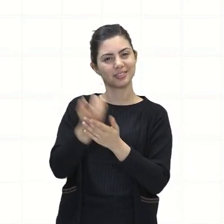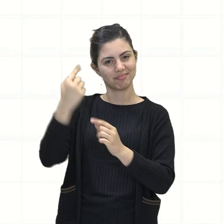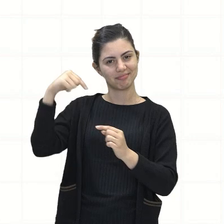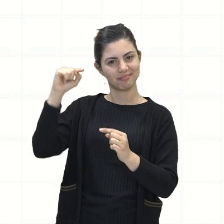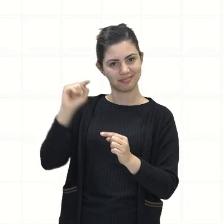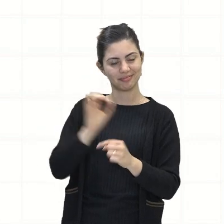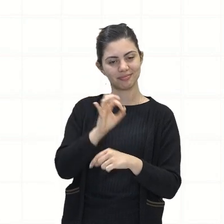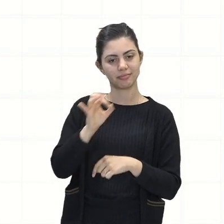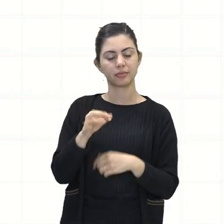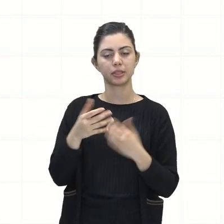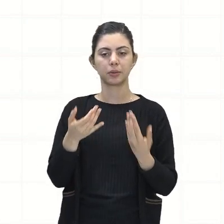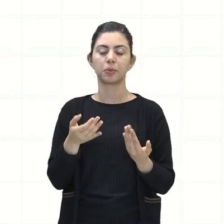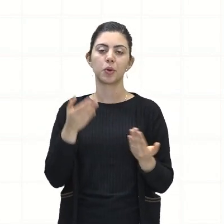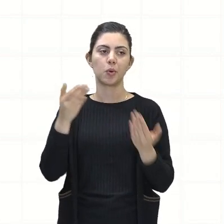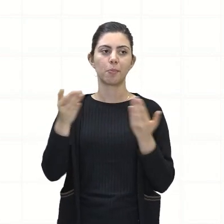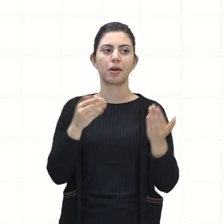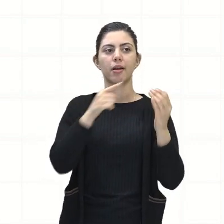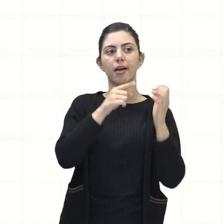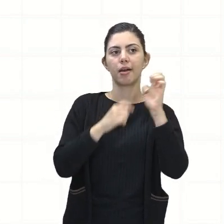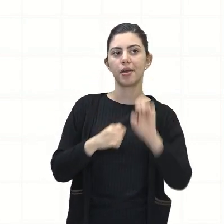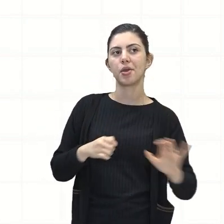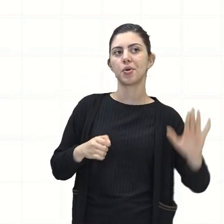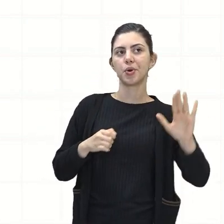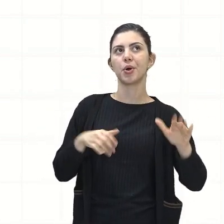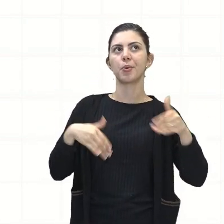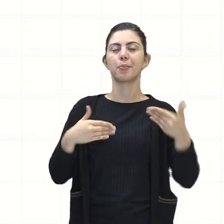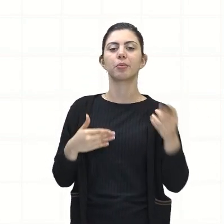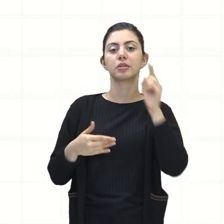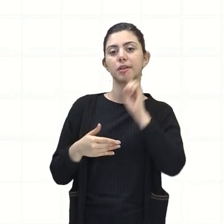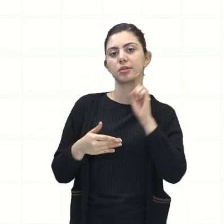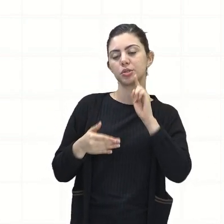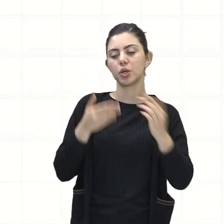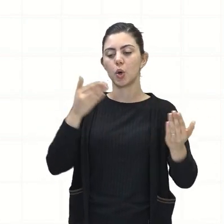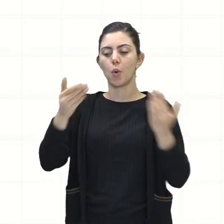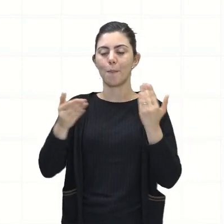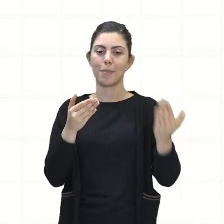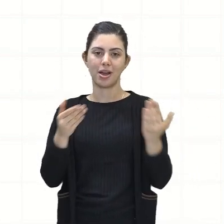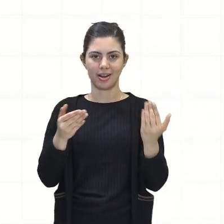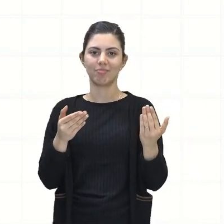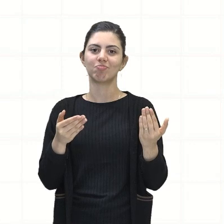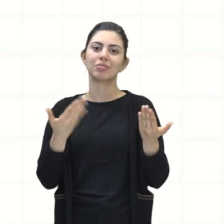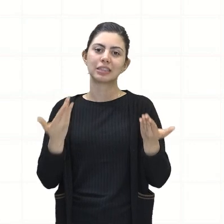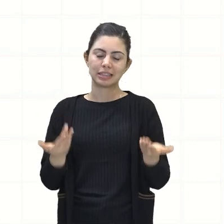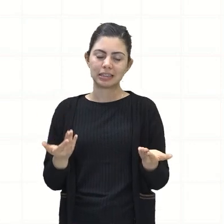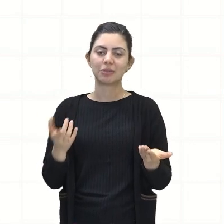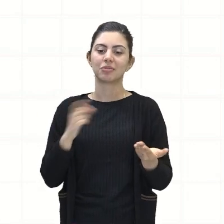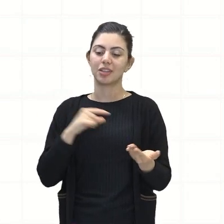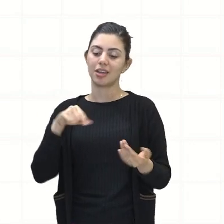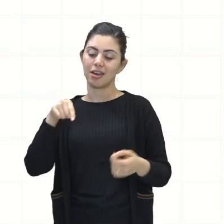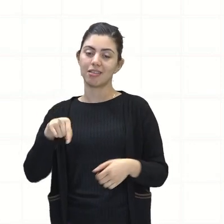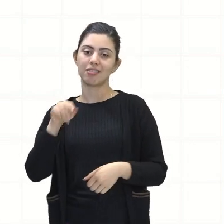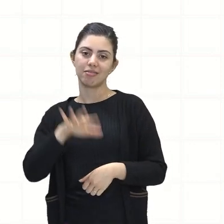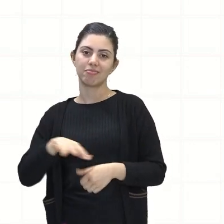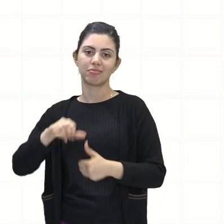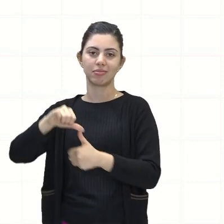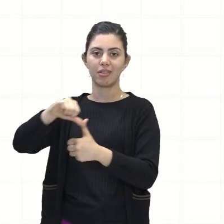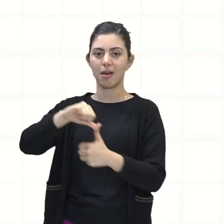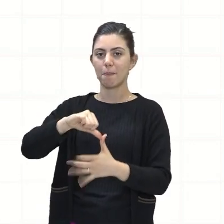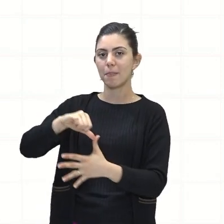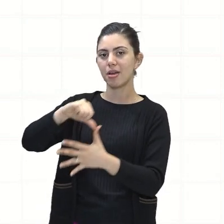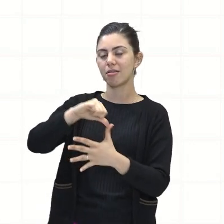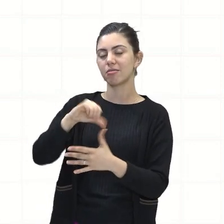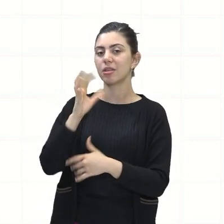gente compara com a Europa e com os Estados Unidos. Então a gente tem ali uma que está diretamente ligada, né? A questão das indústrias